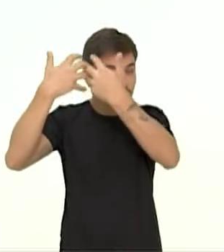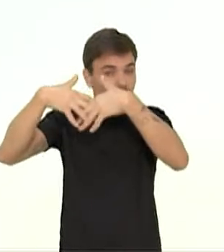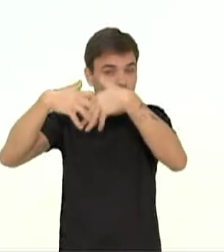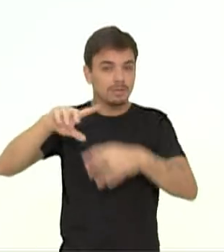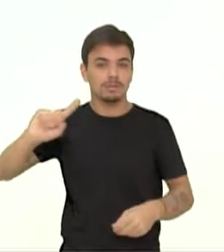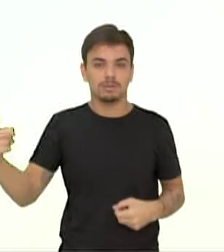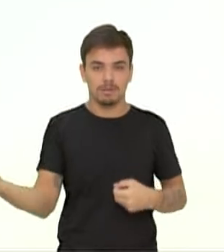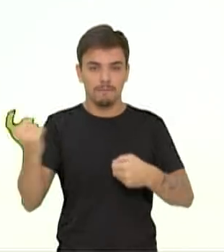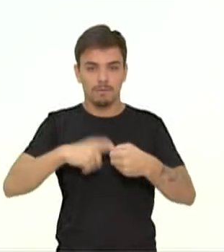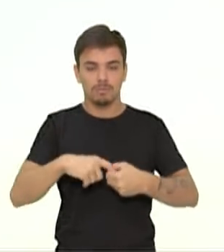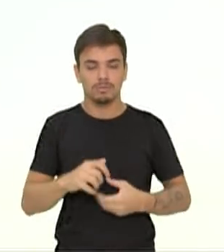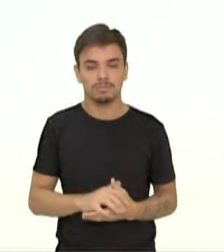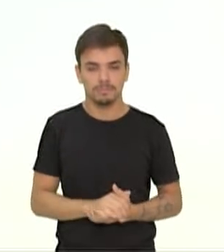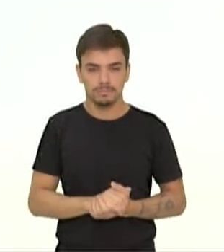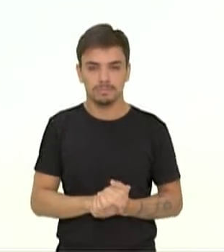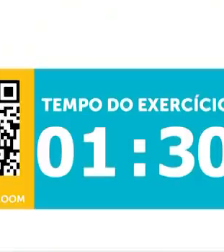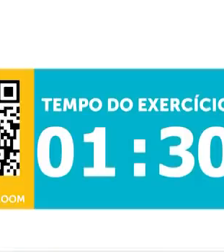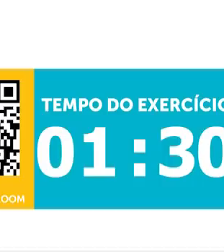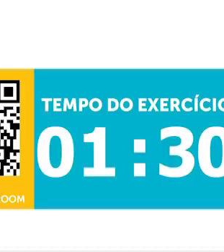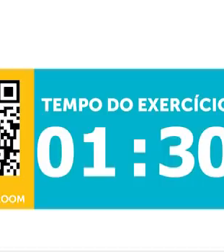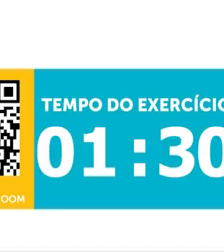pouco a gente volta.